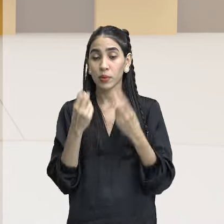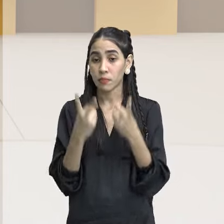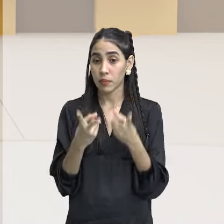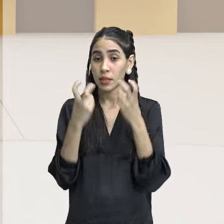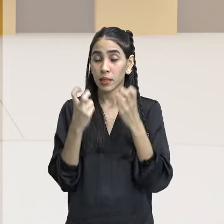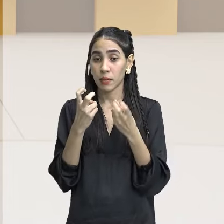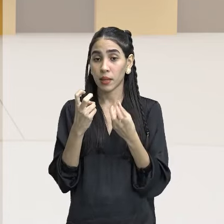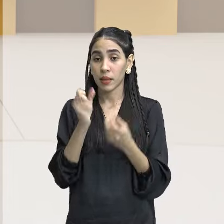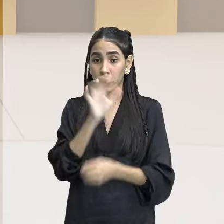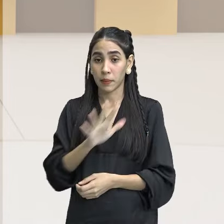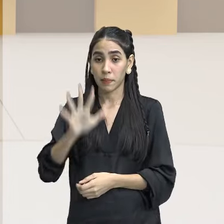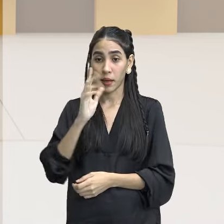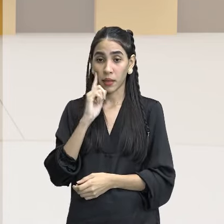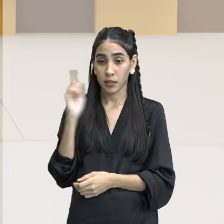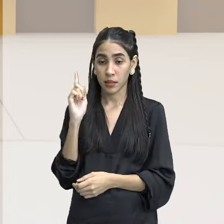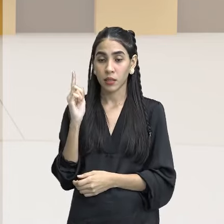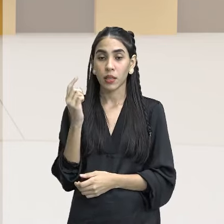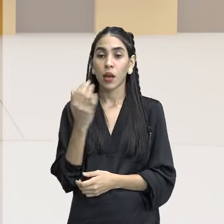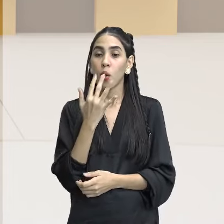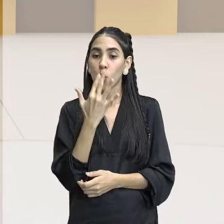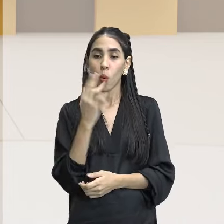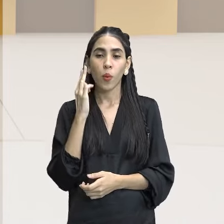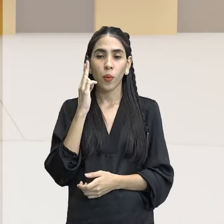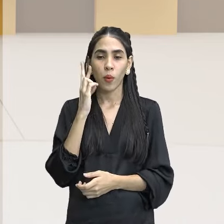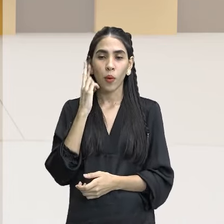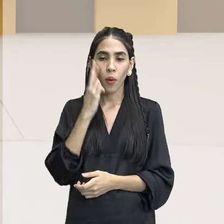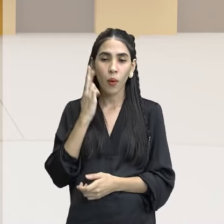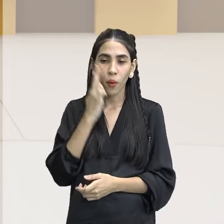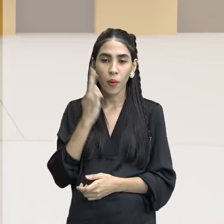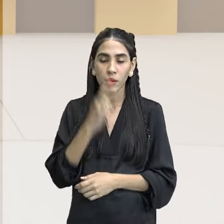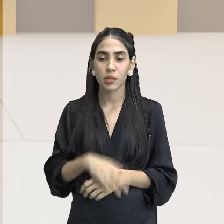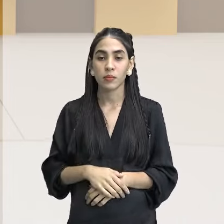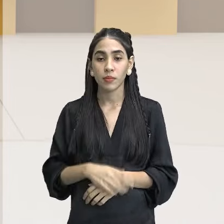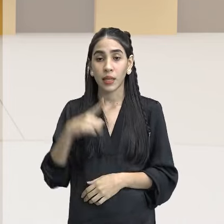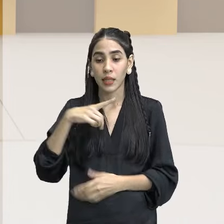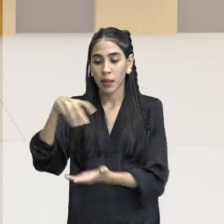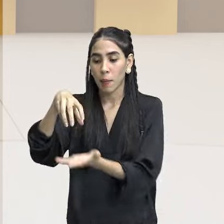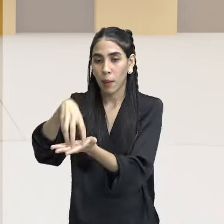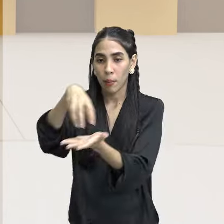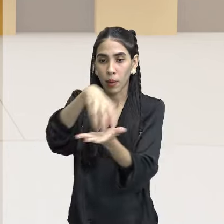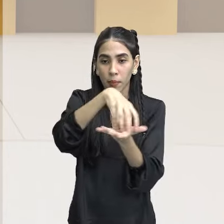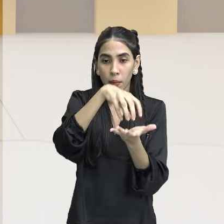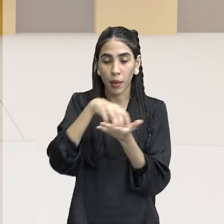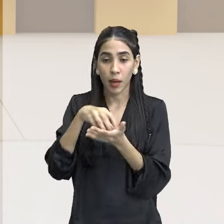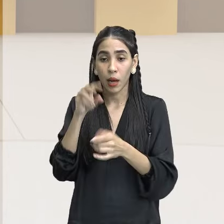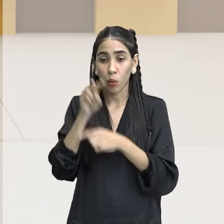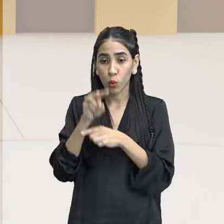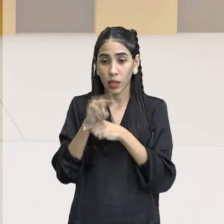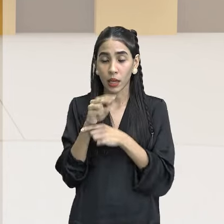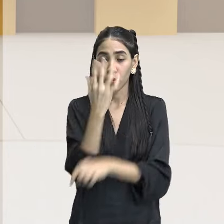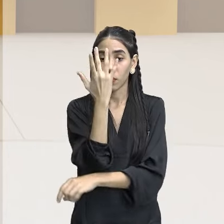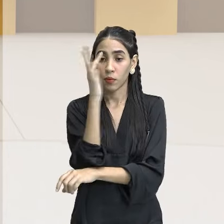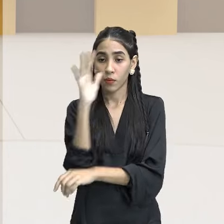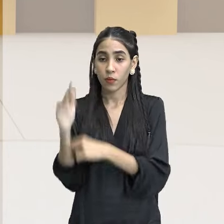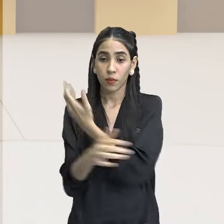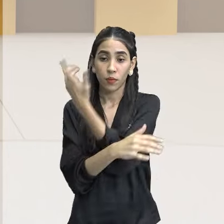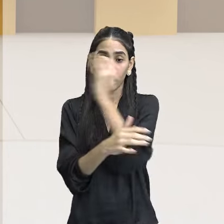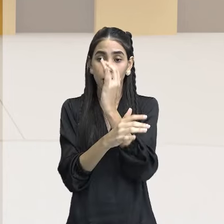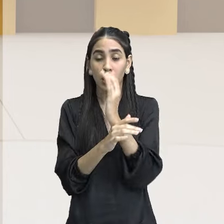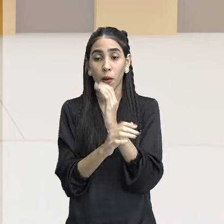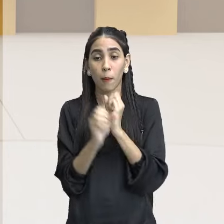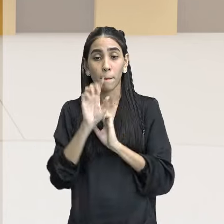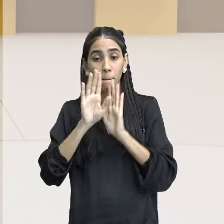né, nessa cor mais rosa, que é onde existem essas unidades de conservação florestal. E também é bom entender